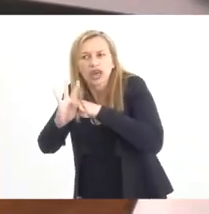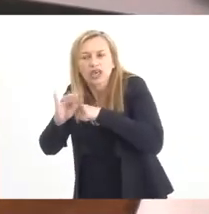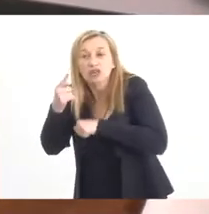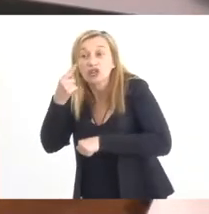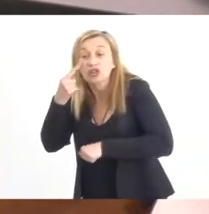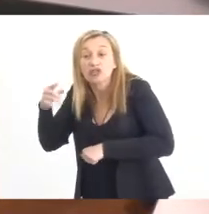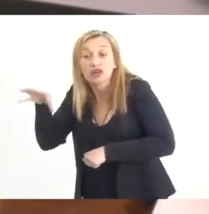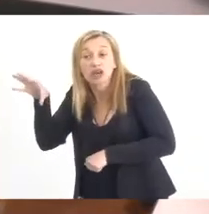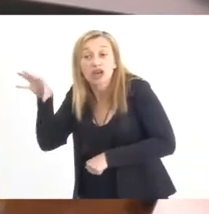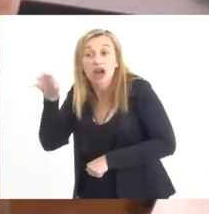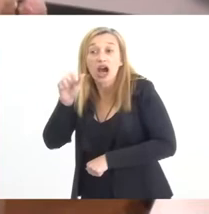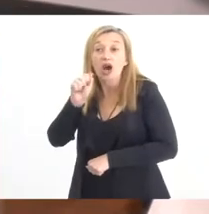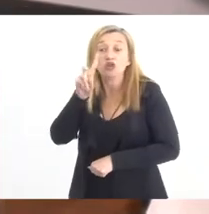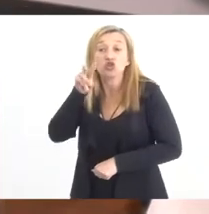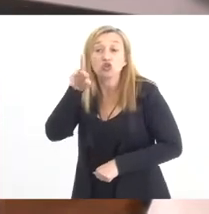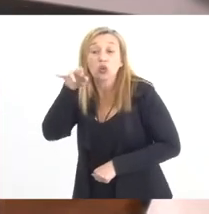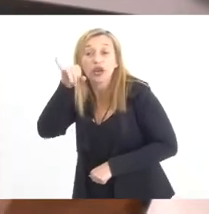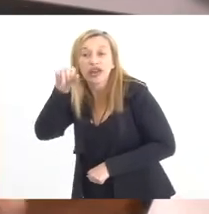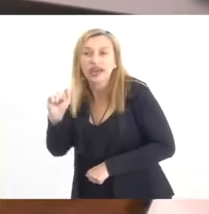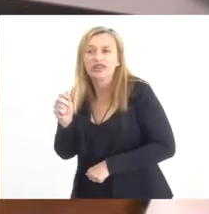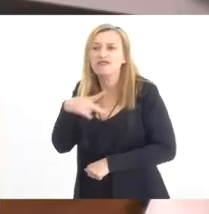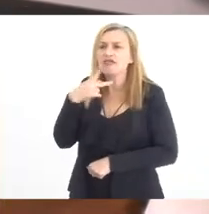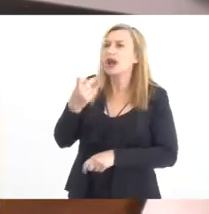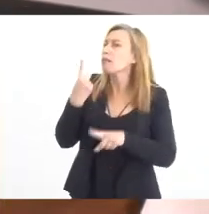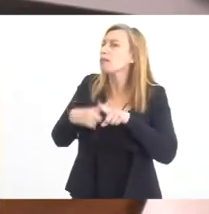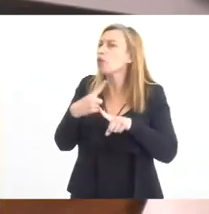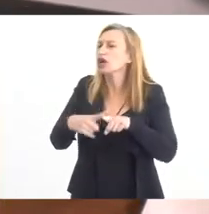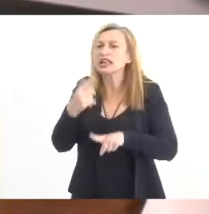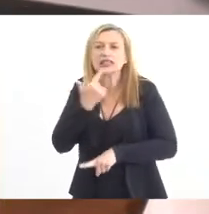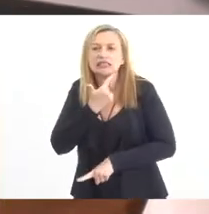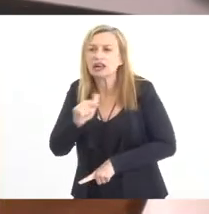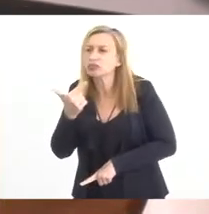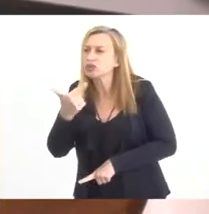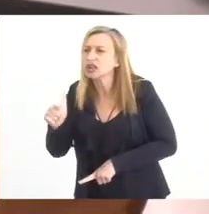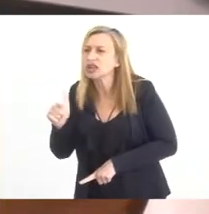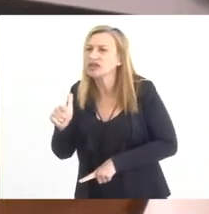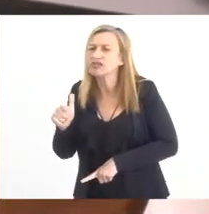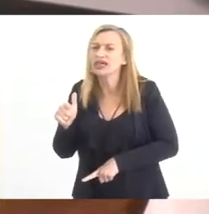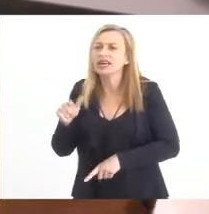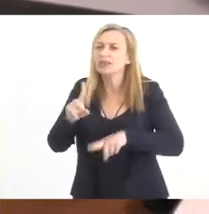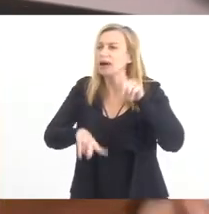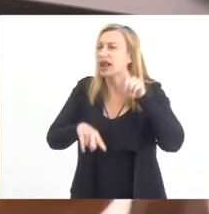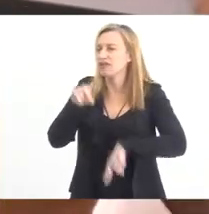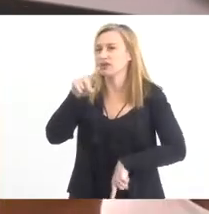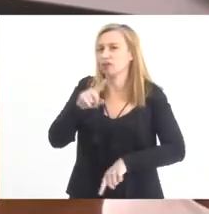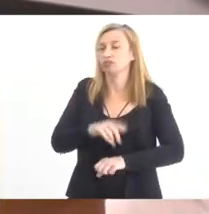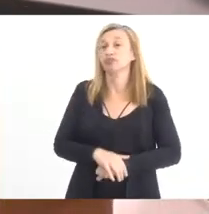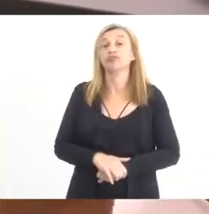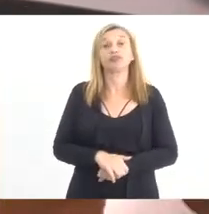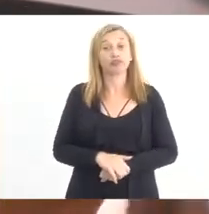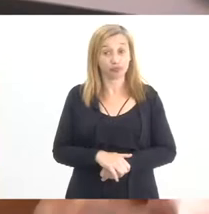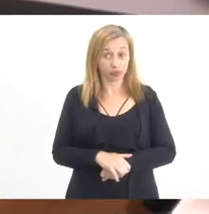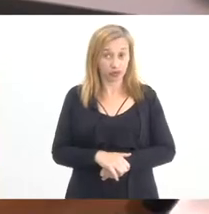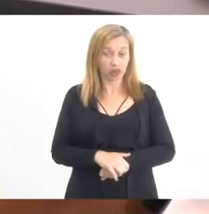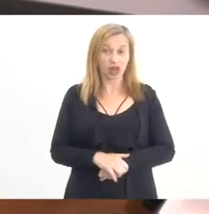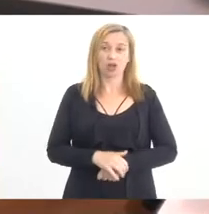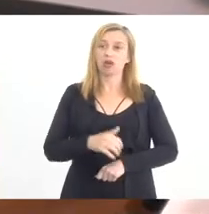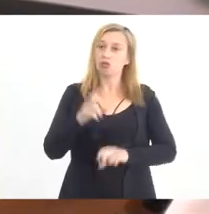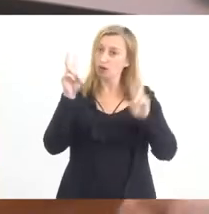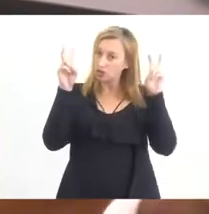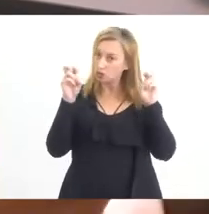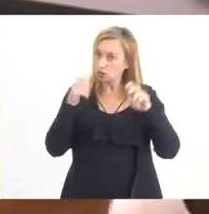faz auditoria de fala. Porque não foi falado palavrão. Essa é uma